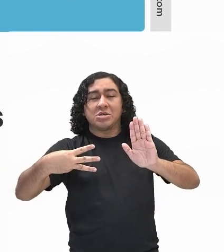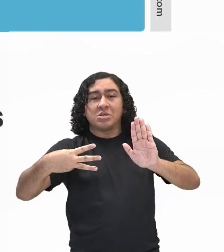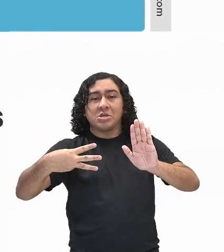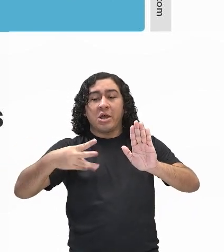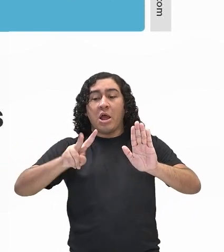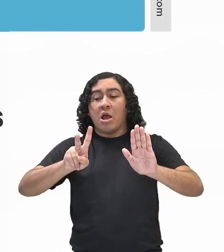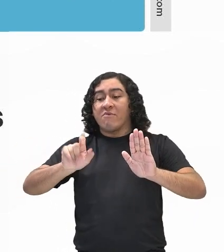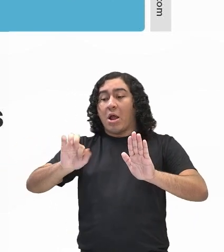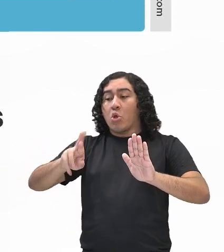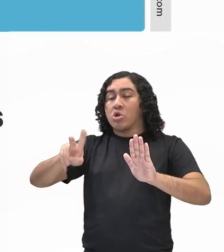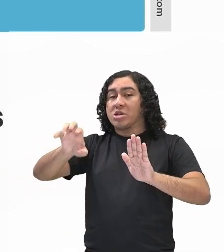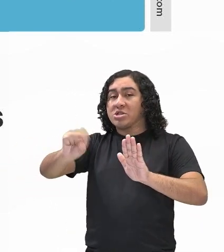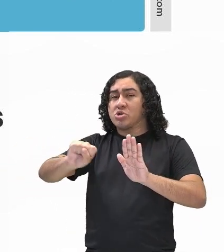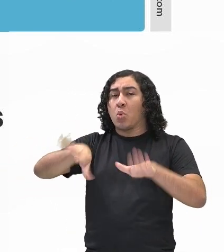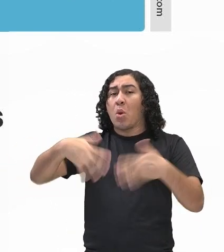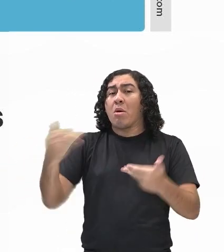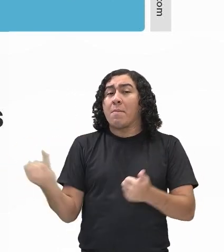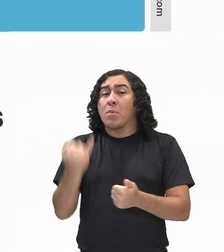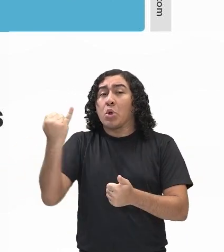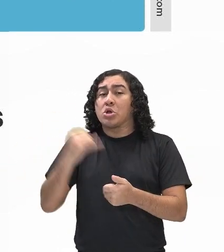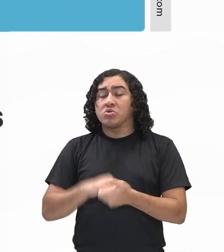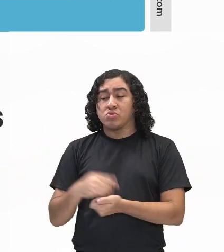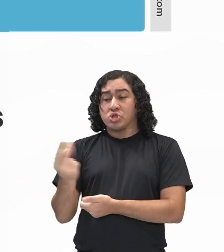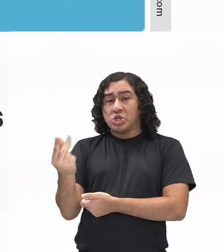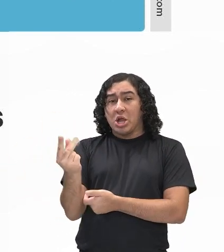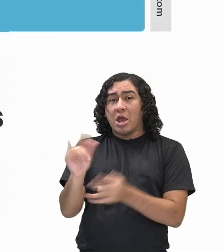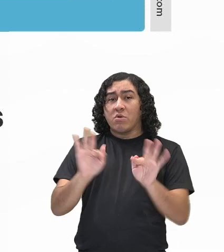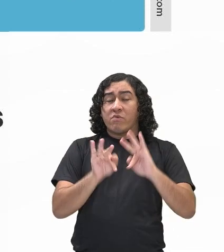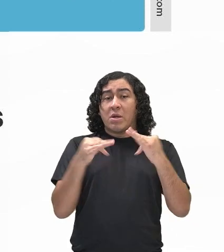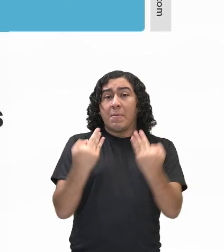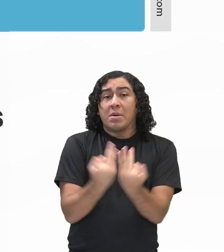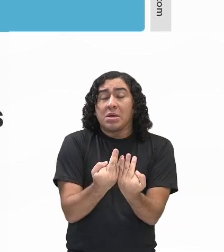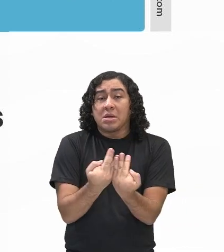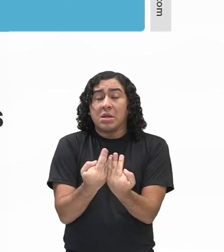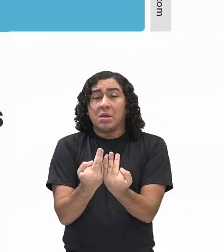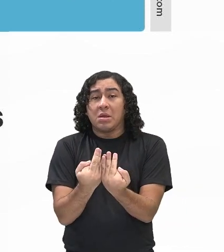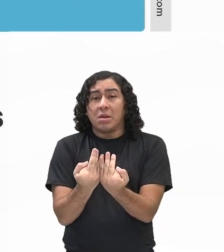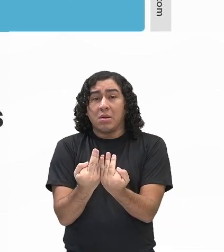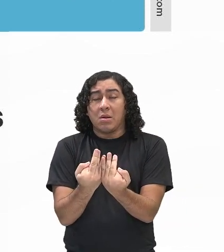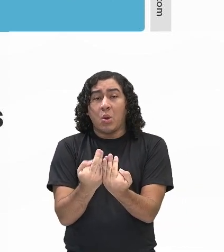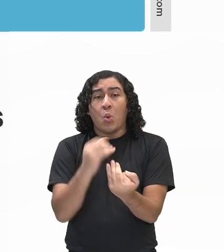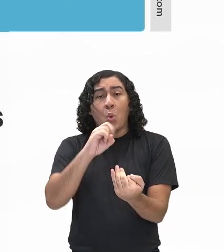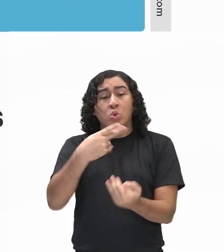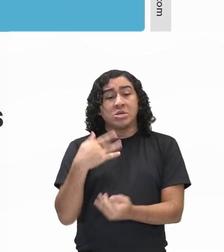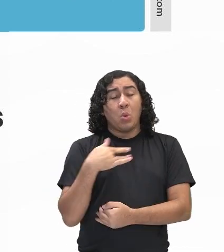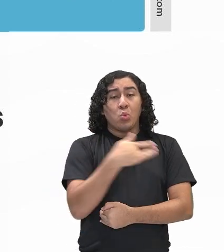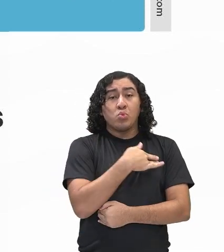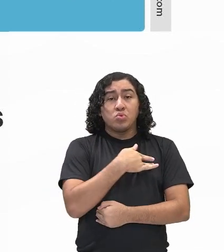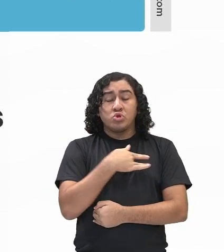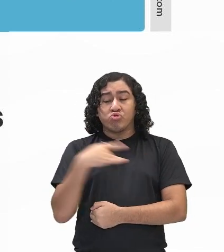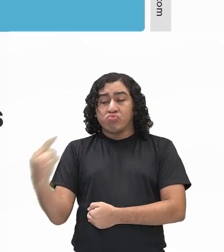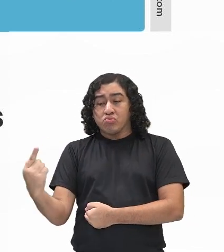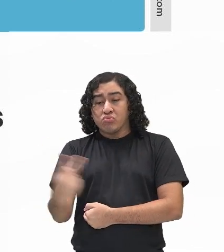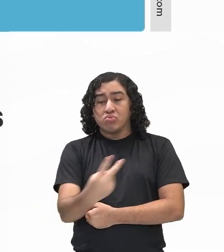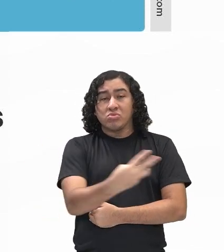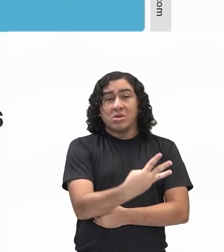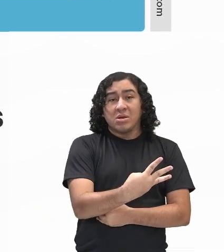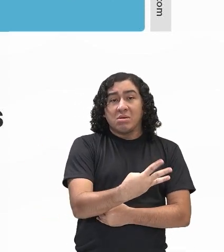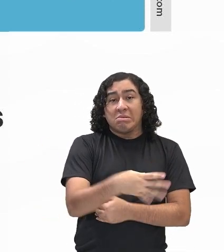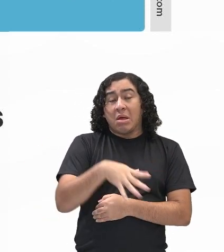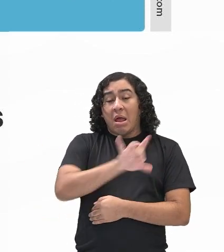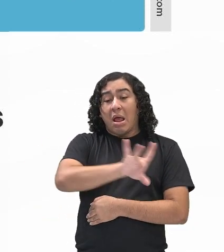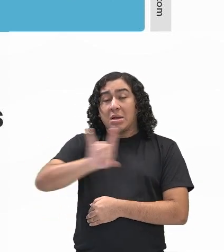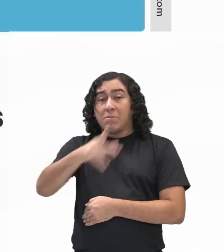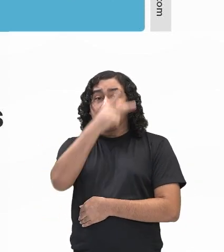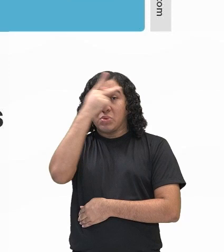para você? O dinheiro, a família ou a saúde? Cada um vai dizer uma